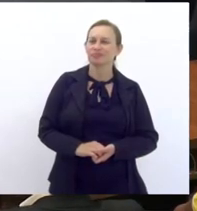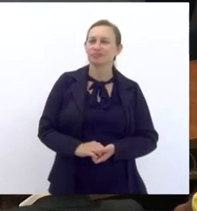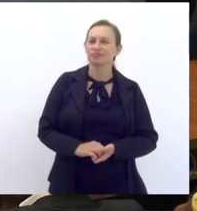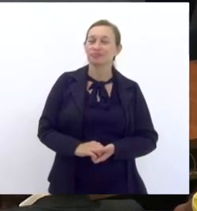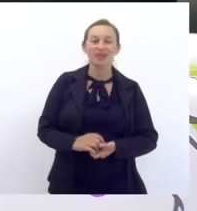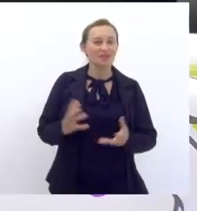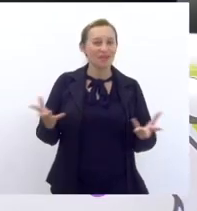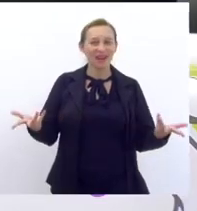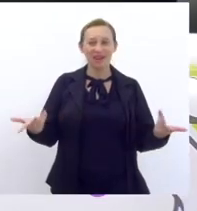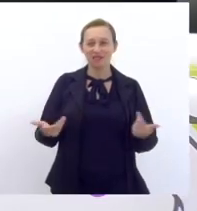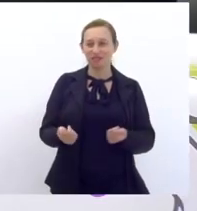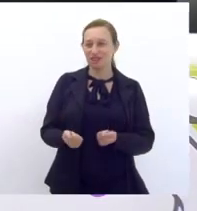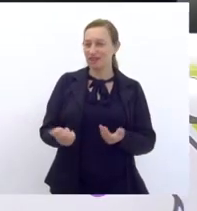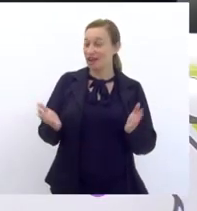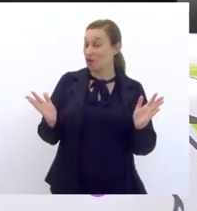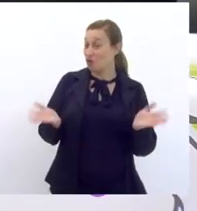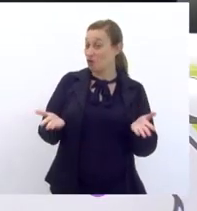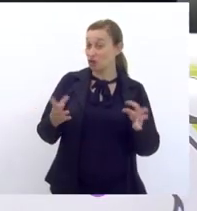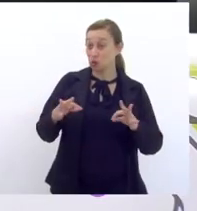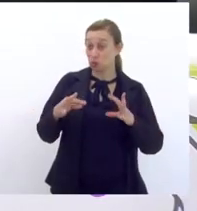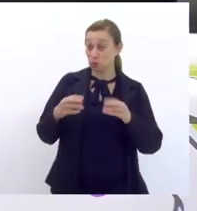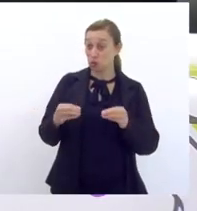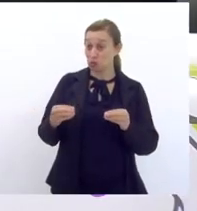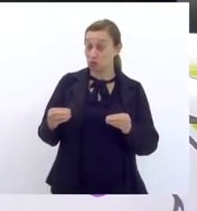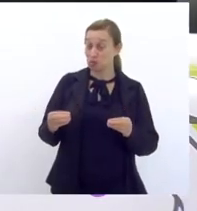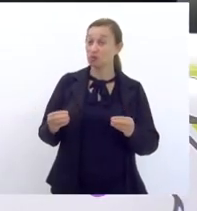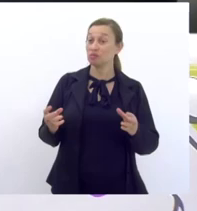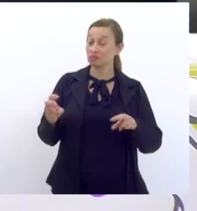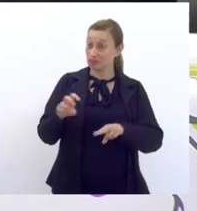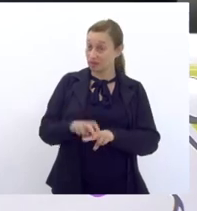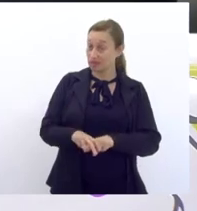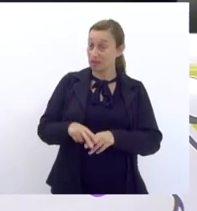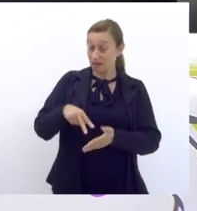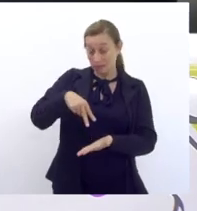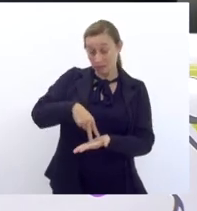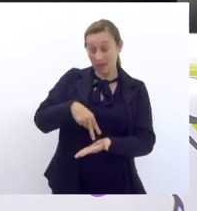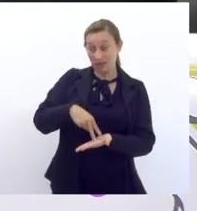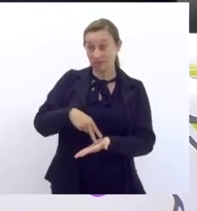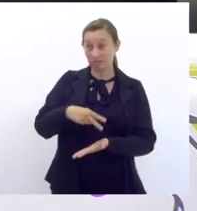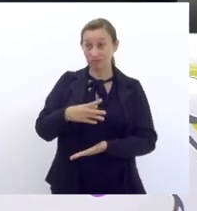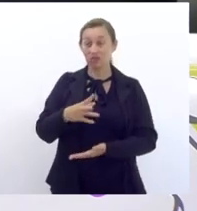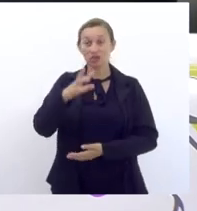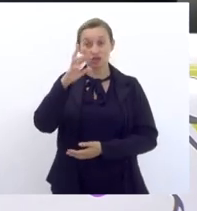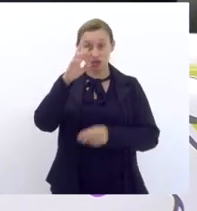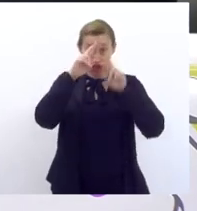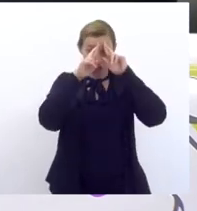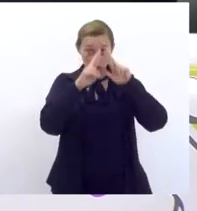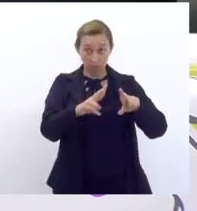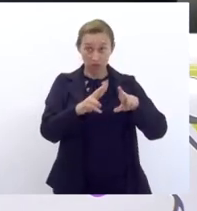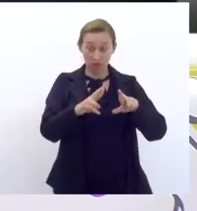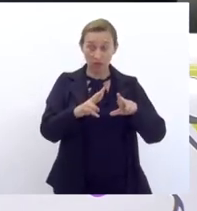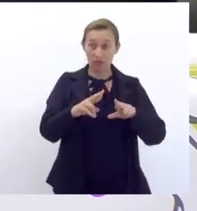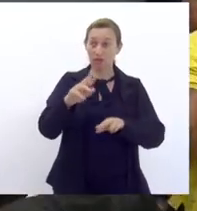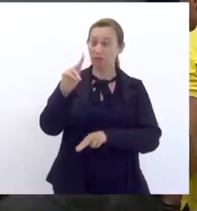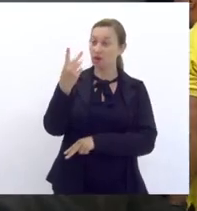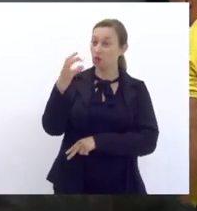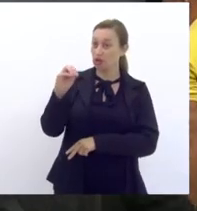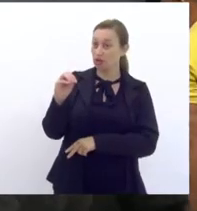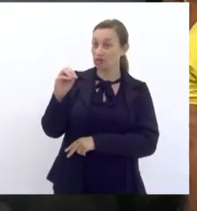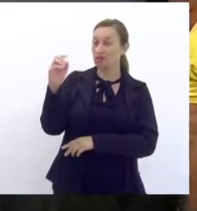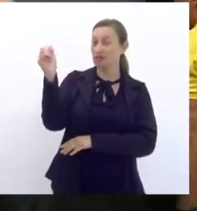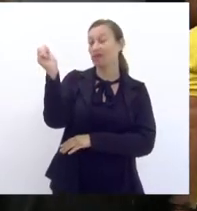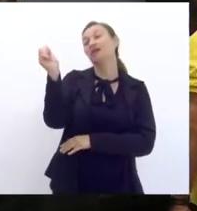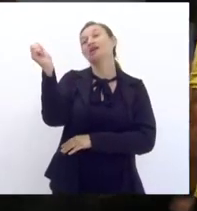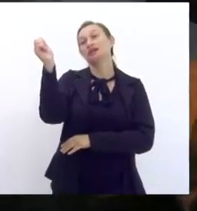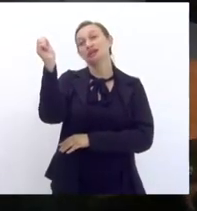maravilha agora composta a mesa peço que fiquemos de pé em posição de respeito para ouvirmos o Hino Nacional Brasileiro